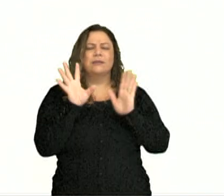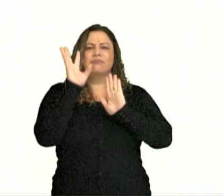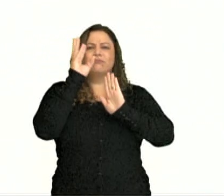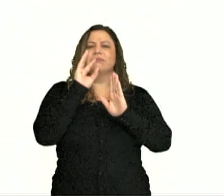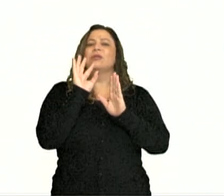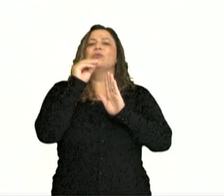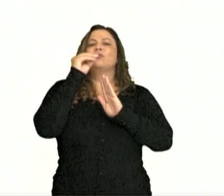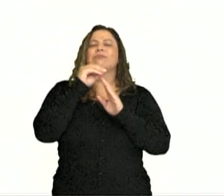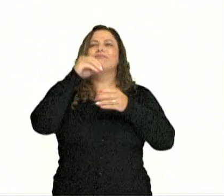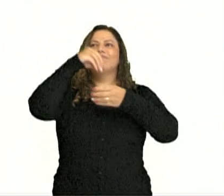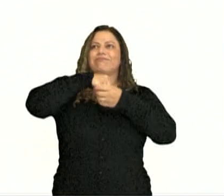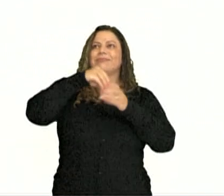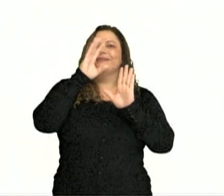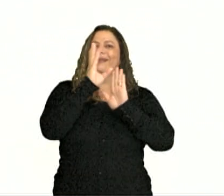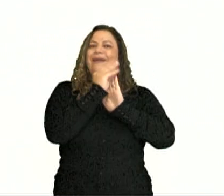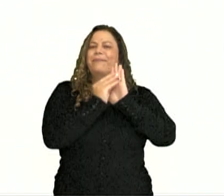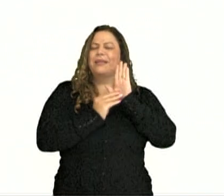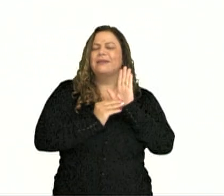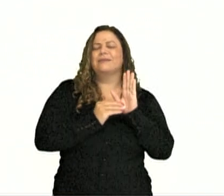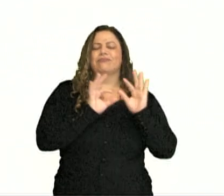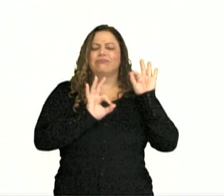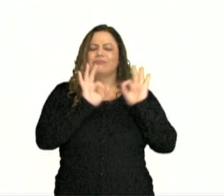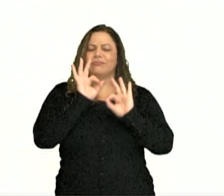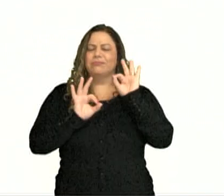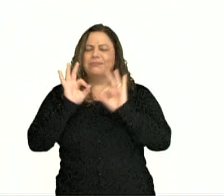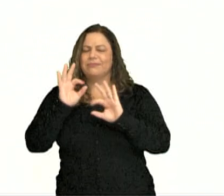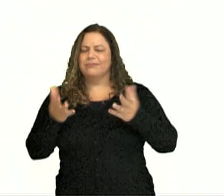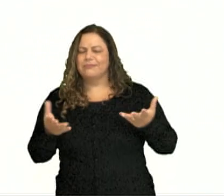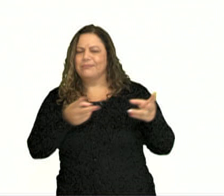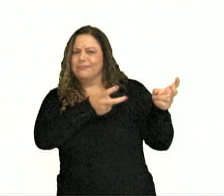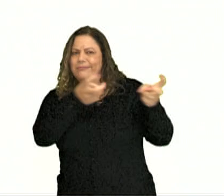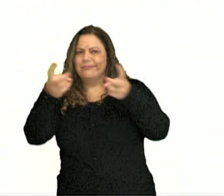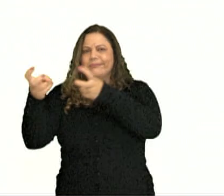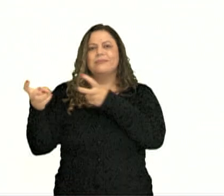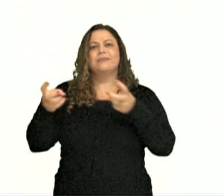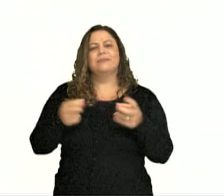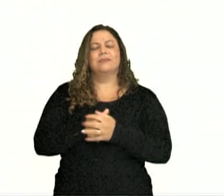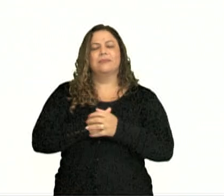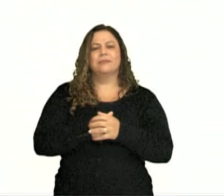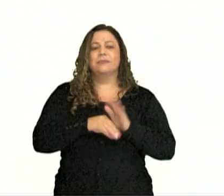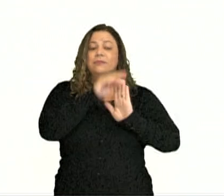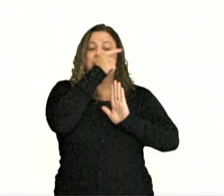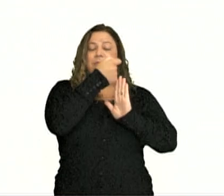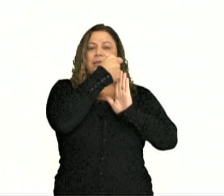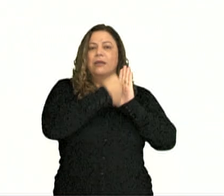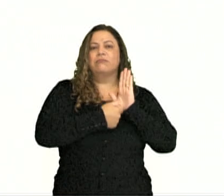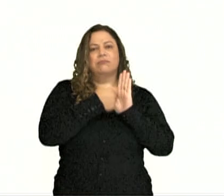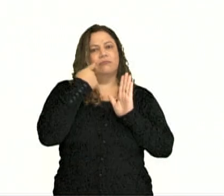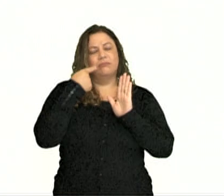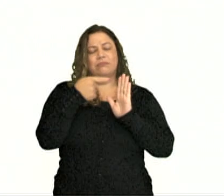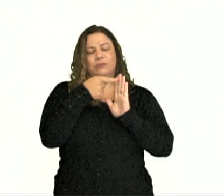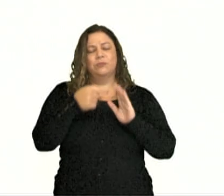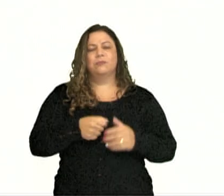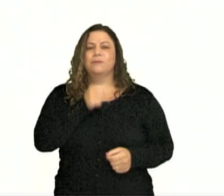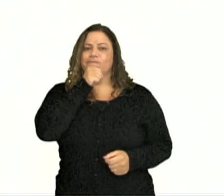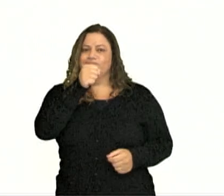de construção. Então, é importante observar isso na hora de construir a sua reportagem.